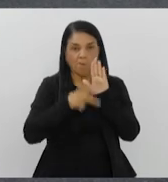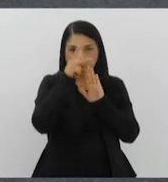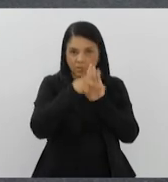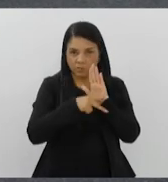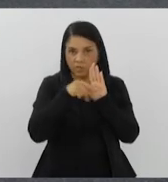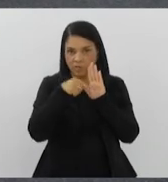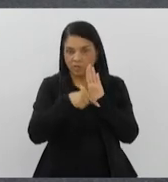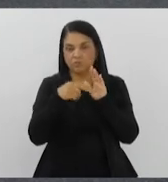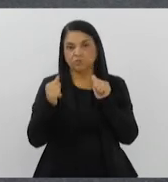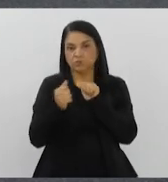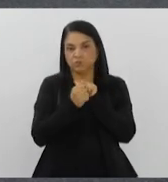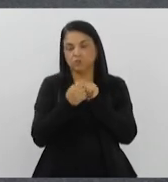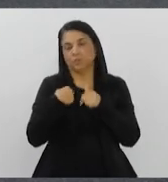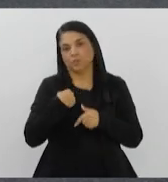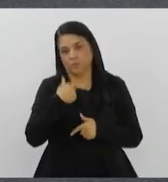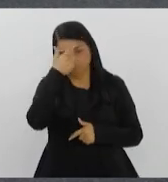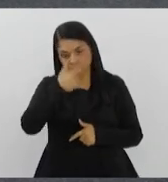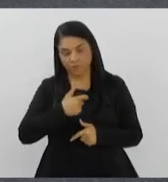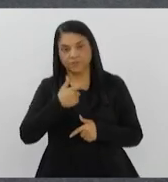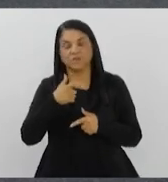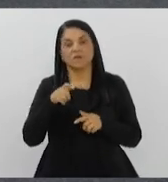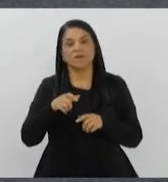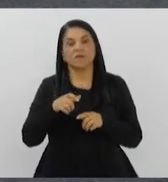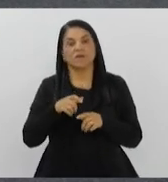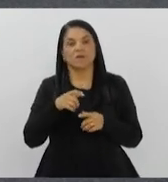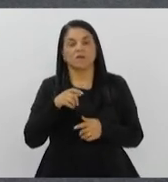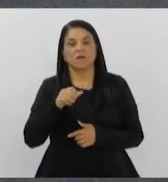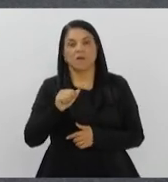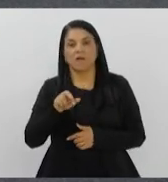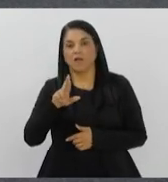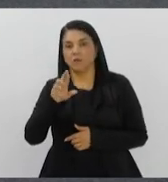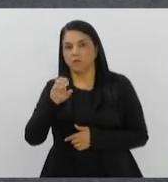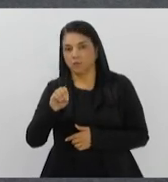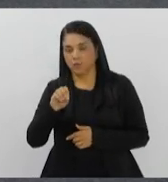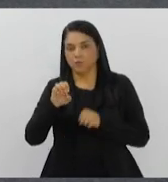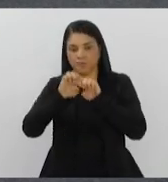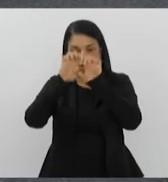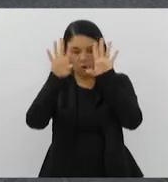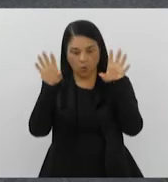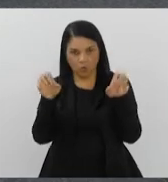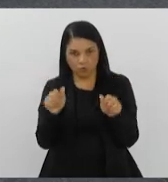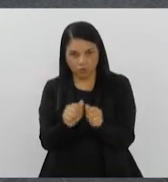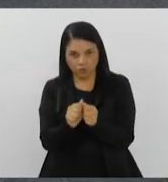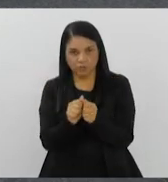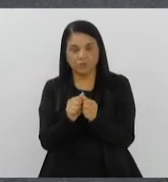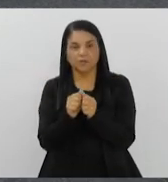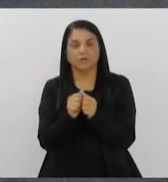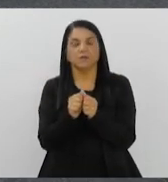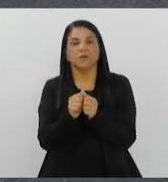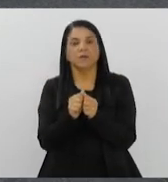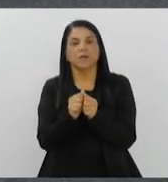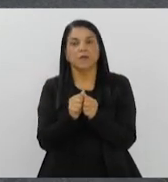a agroecologia e meio ambiente é algo muito importante, porque as pessoas muitas vezes veem que a agricultura é uma